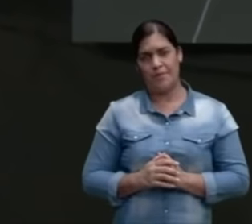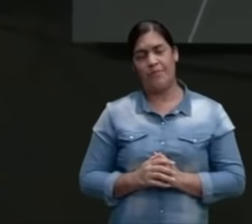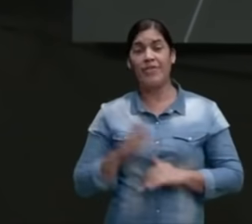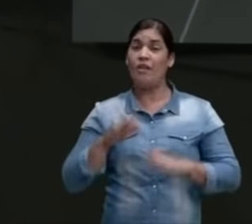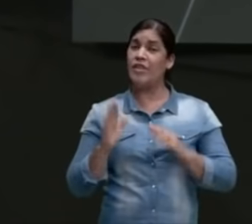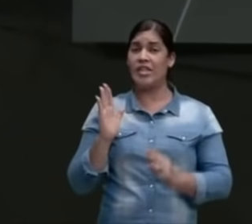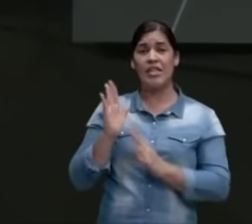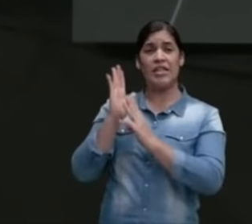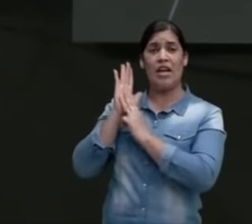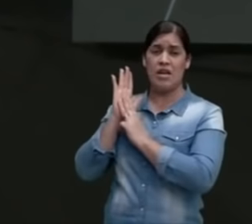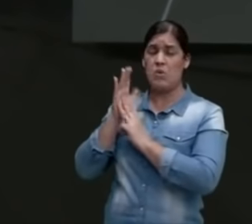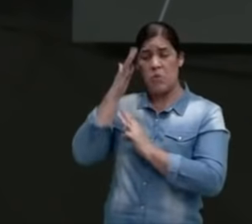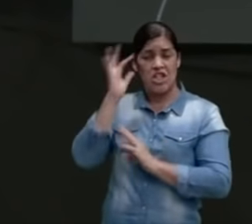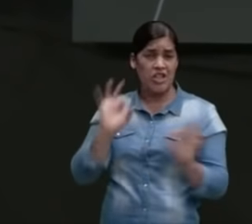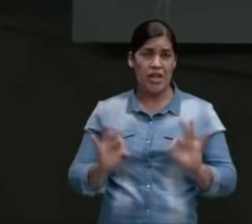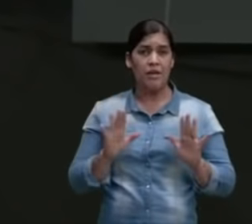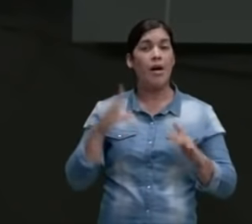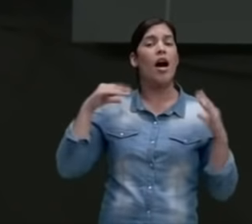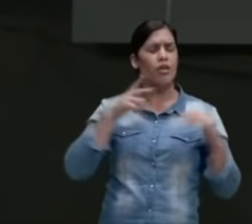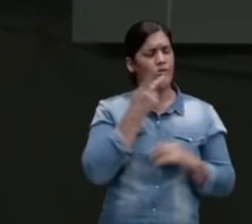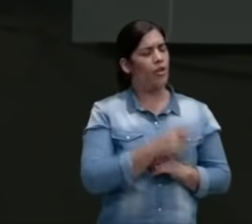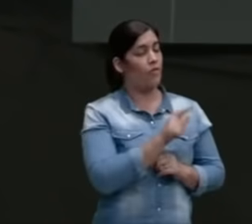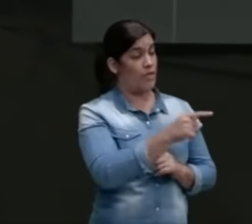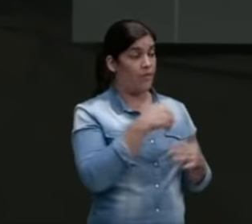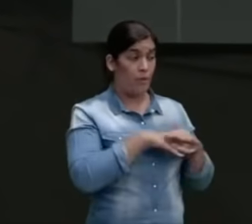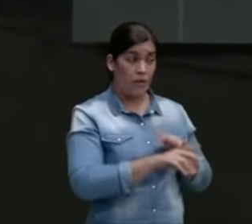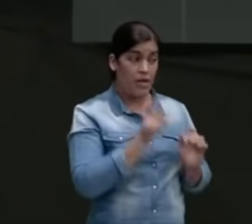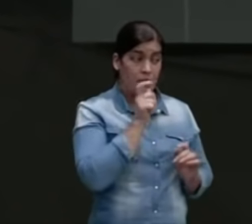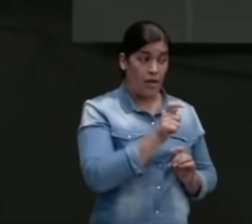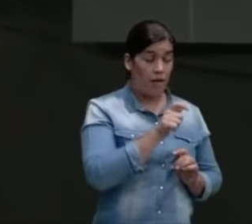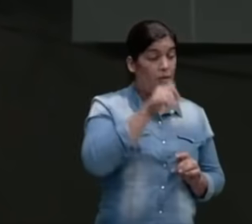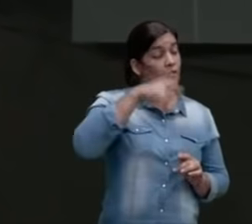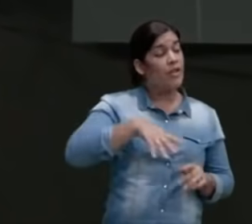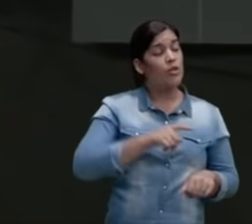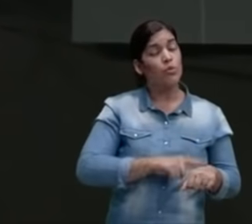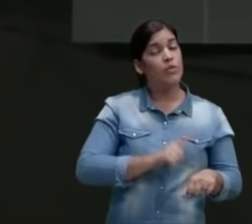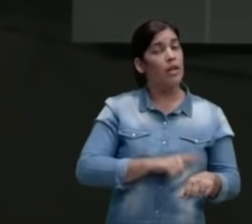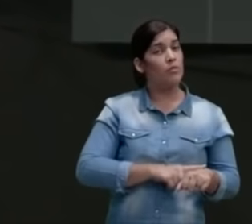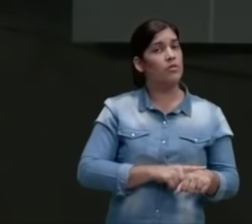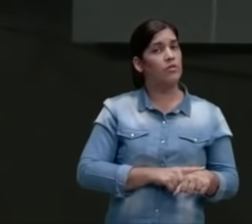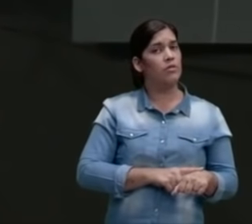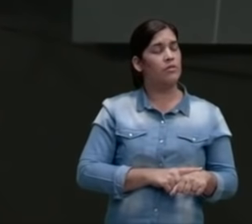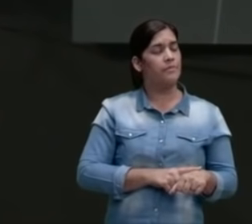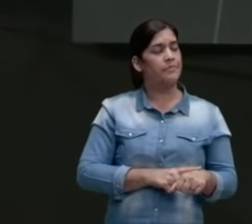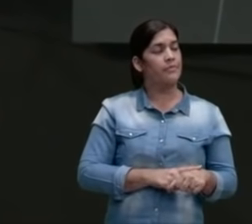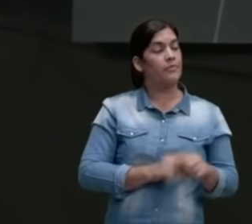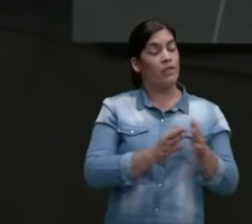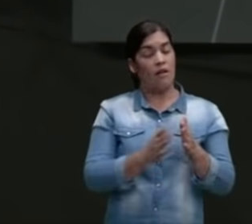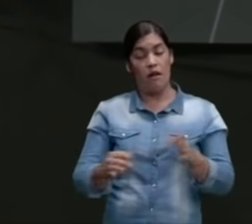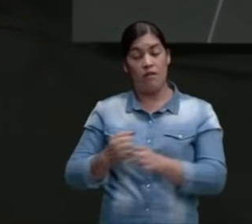nada, mas o anjo falou: você vai guardar essas palavras para o fim dos tempos, porque no fim dos tempos vai ser dessa